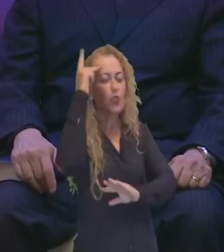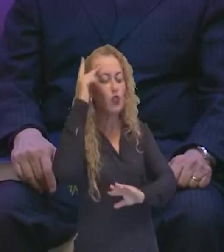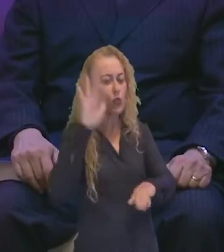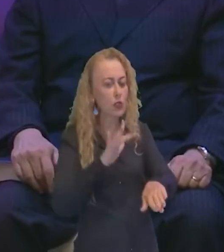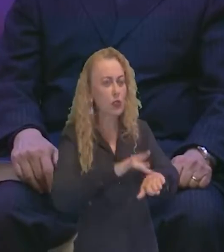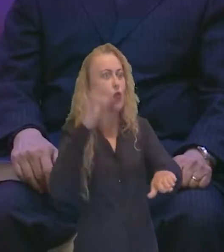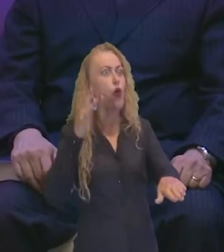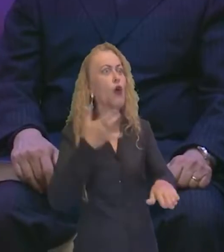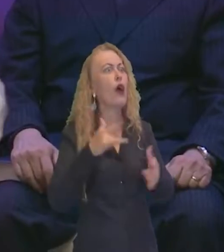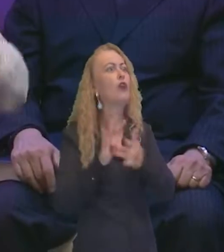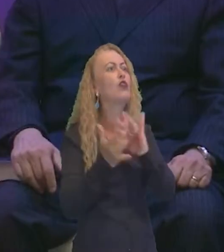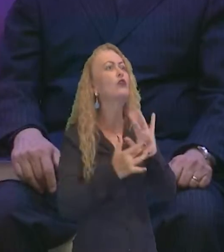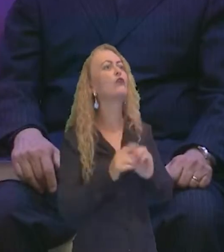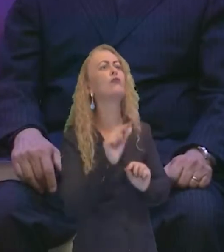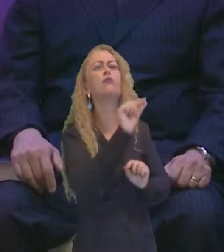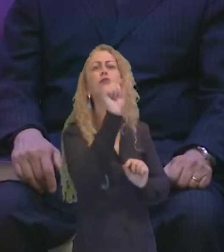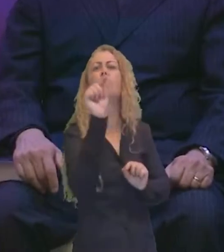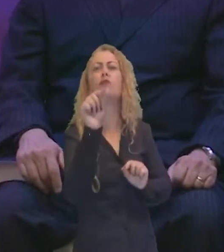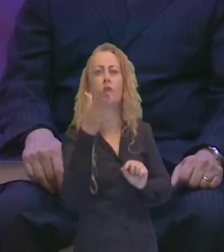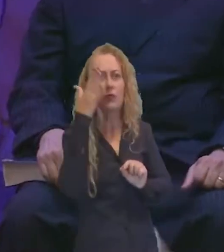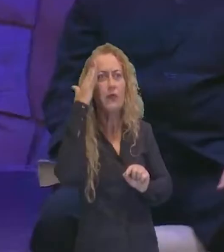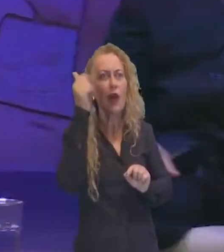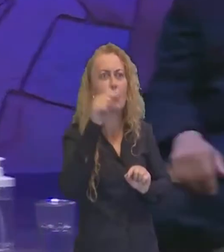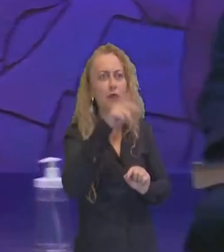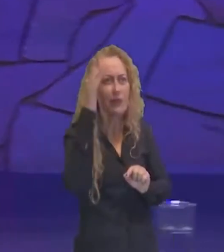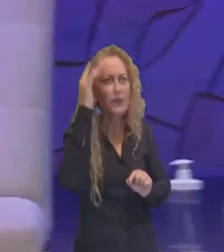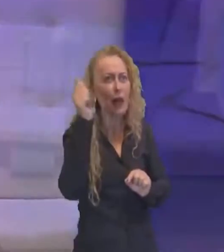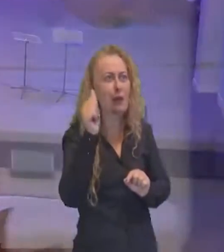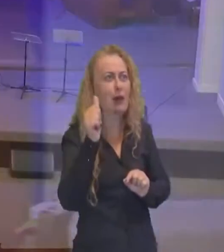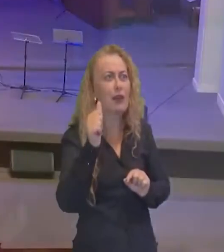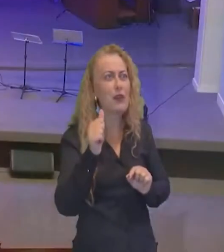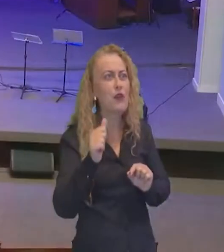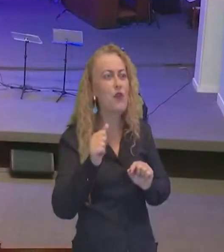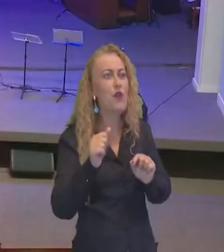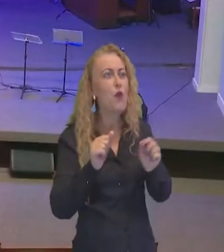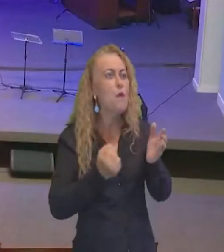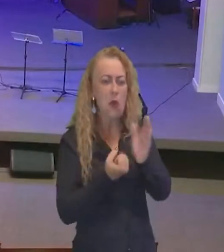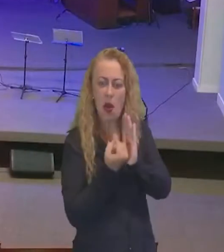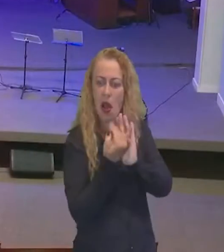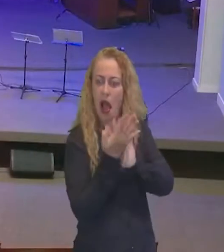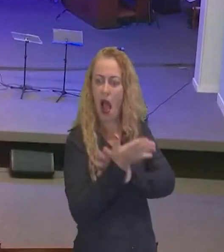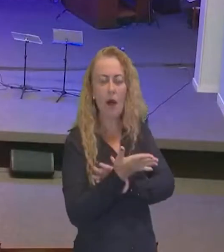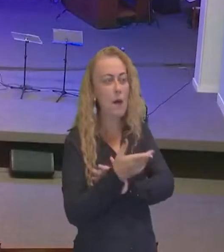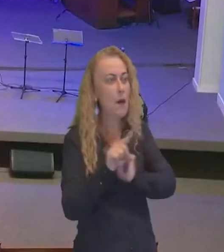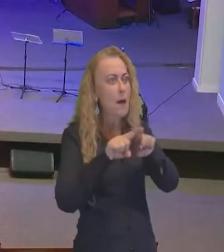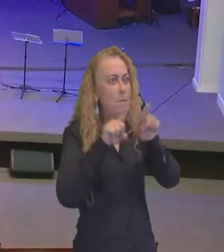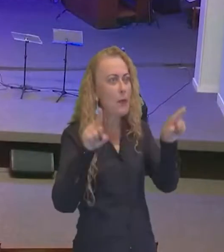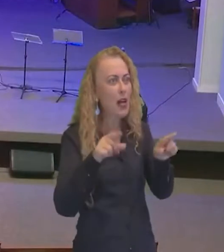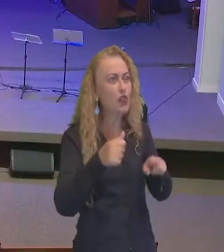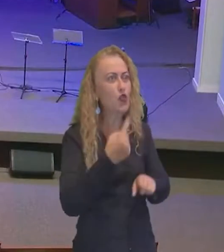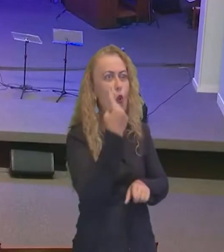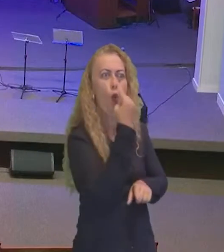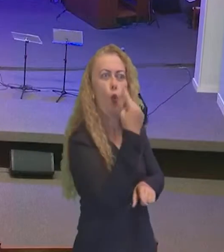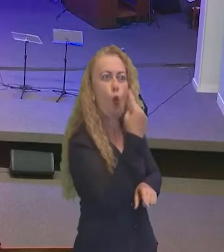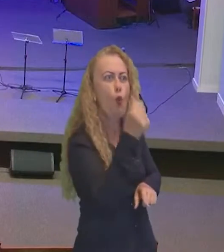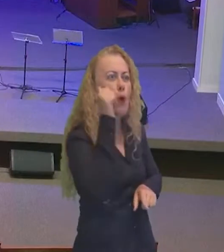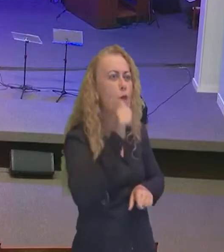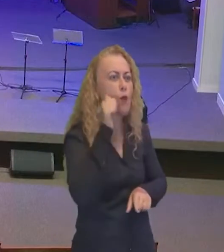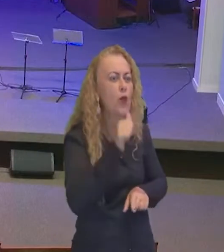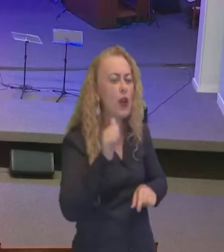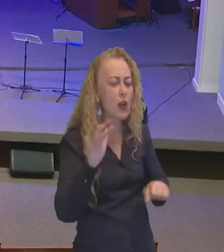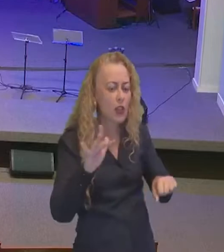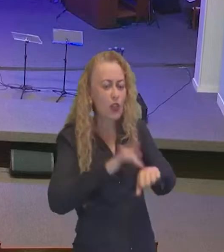nele? Quantas pessoas tocaram em Jesus? Quantas pessoas tocaram? Mas alguém o tocou e Jesus disse: quem foi que me